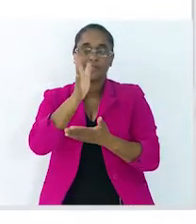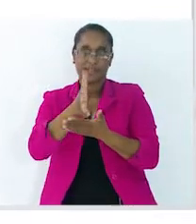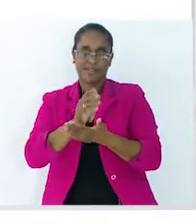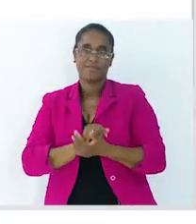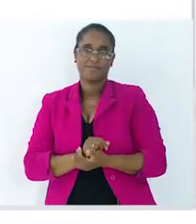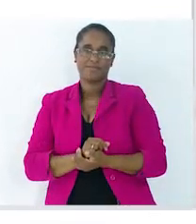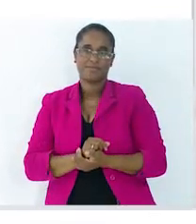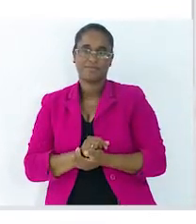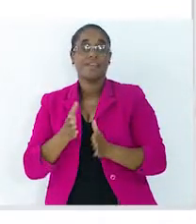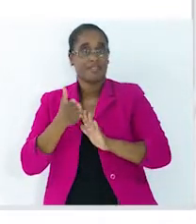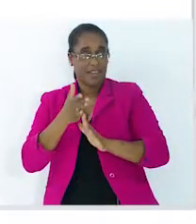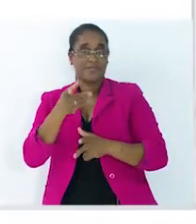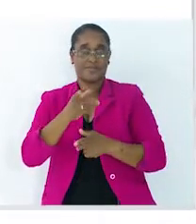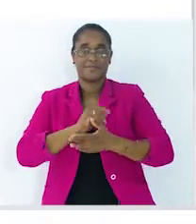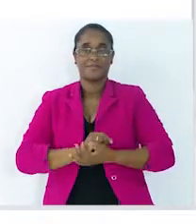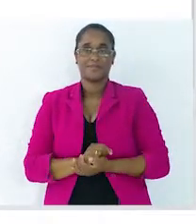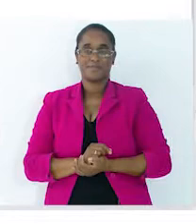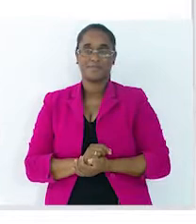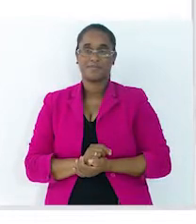Agiliza-te.